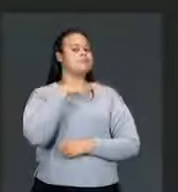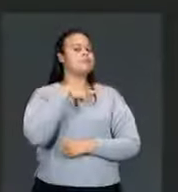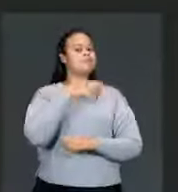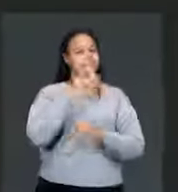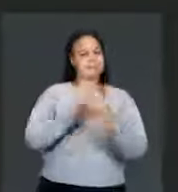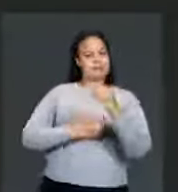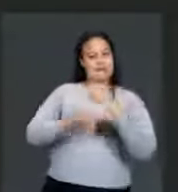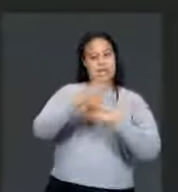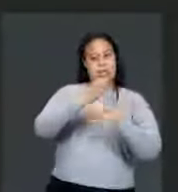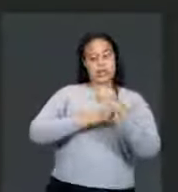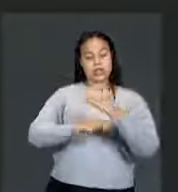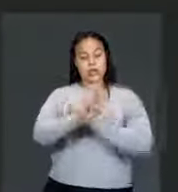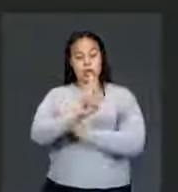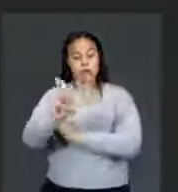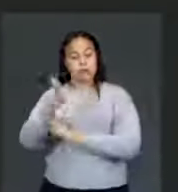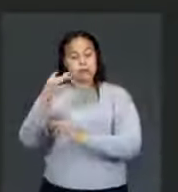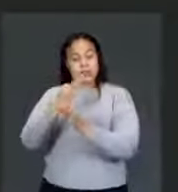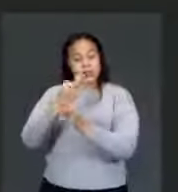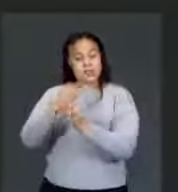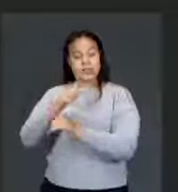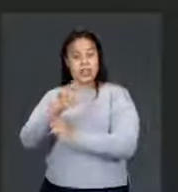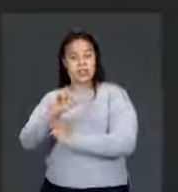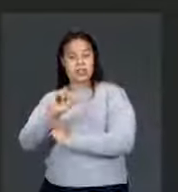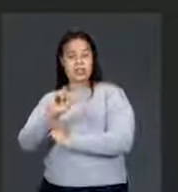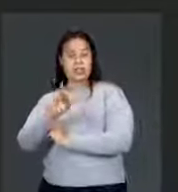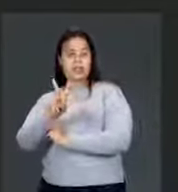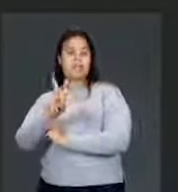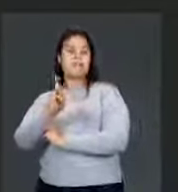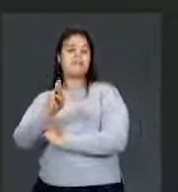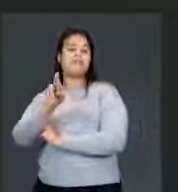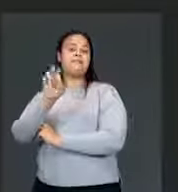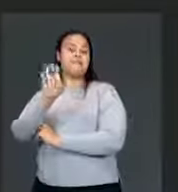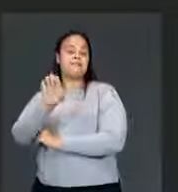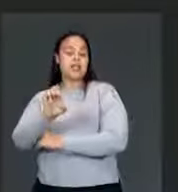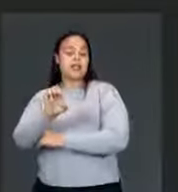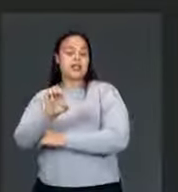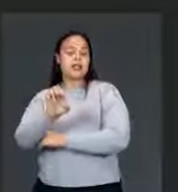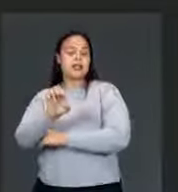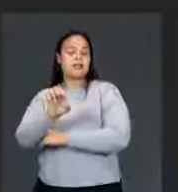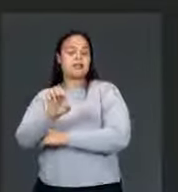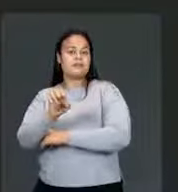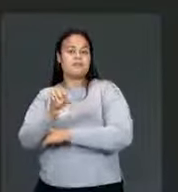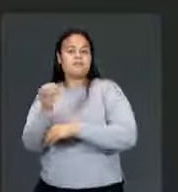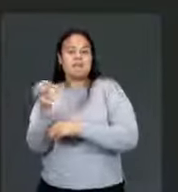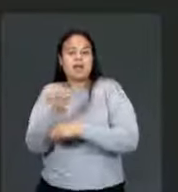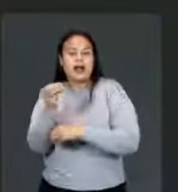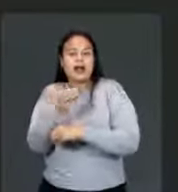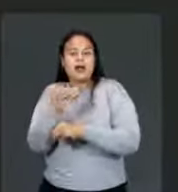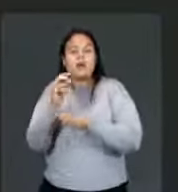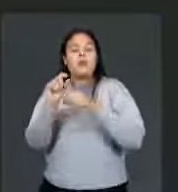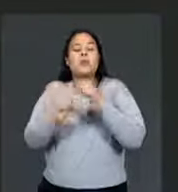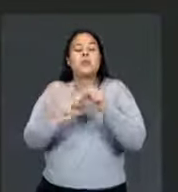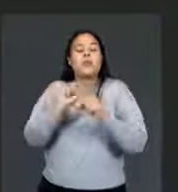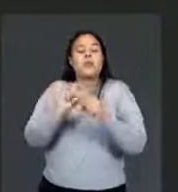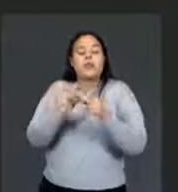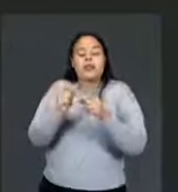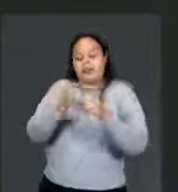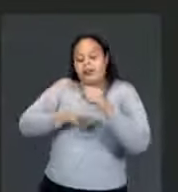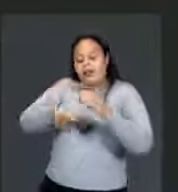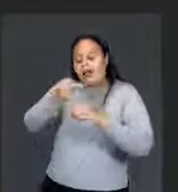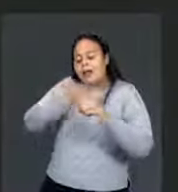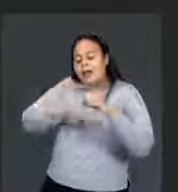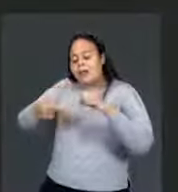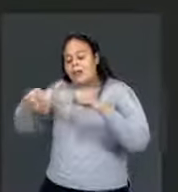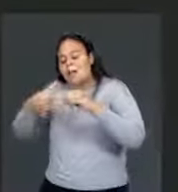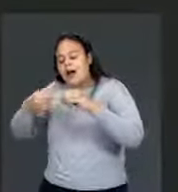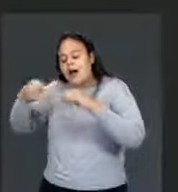elétrons livres, que são elétrons que estão fracamente ligados ao núcleo do átomo. Esses elétrons